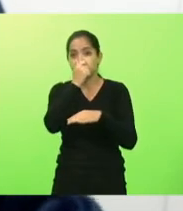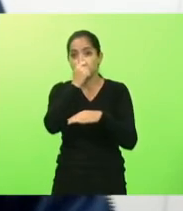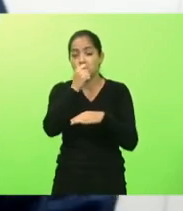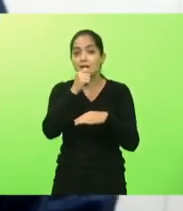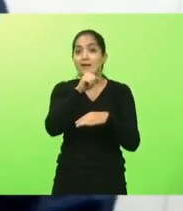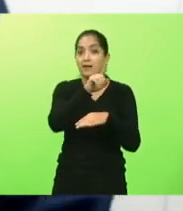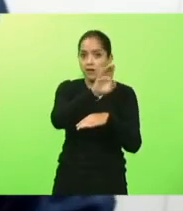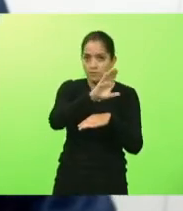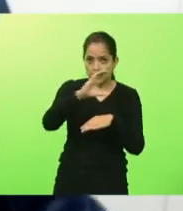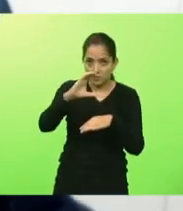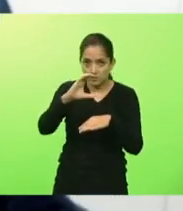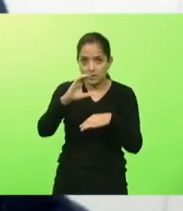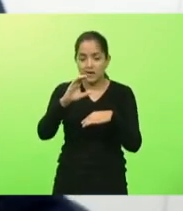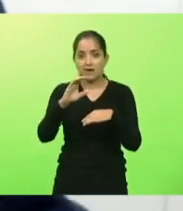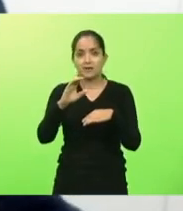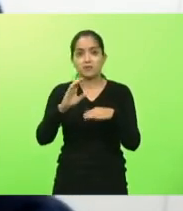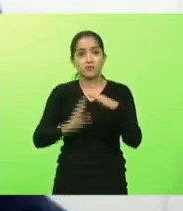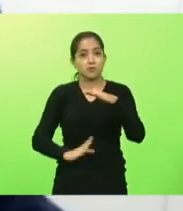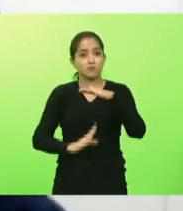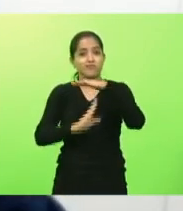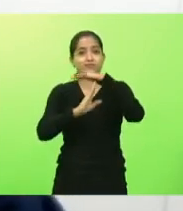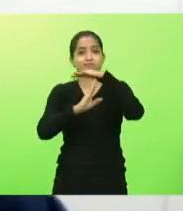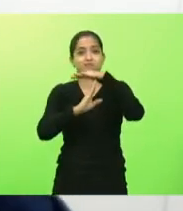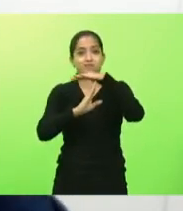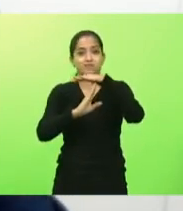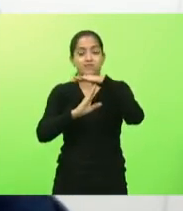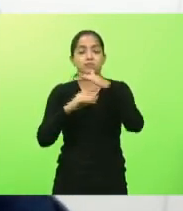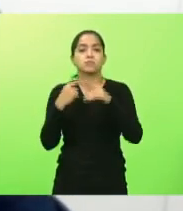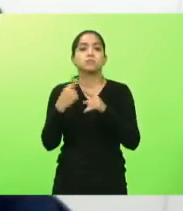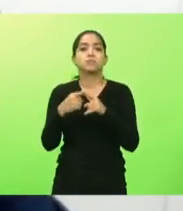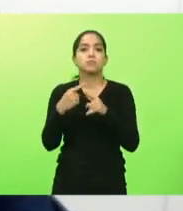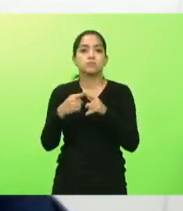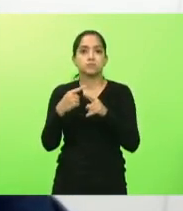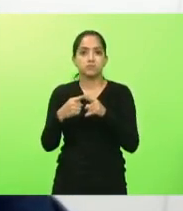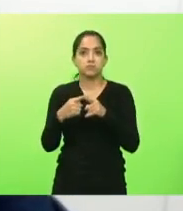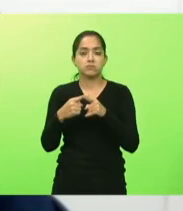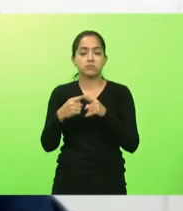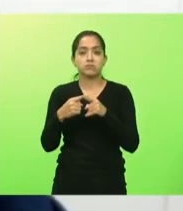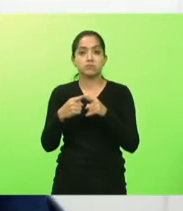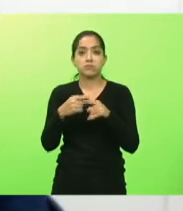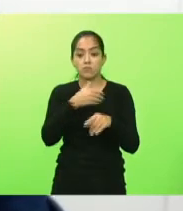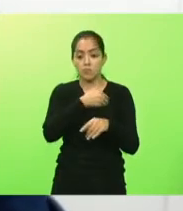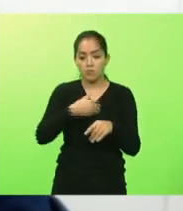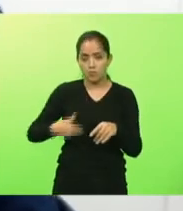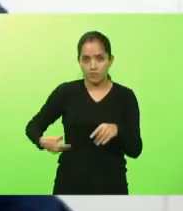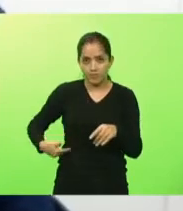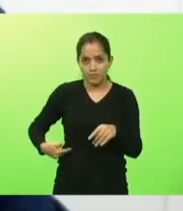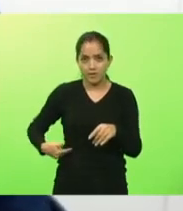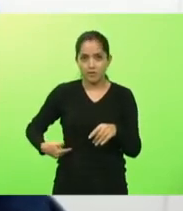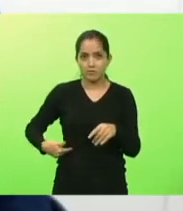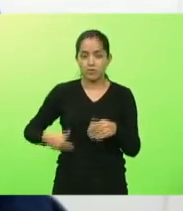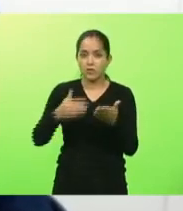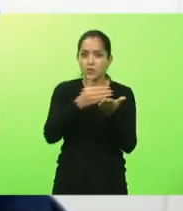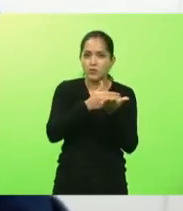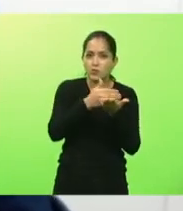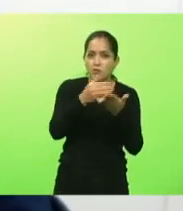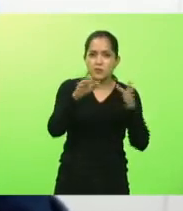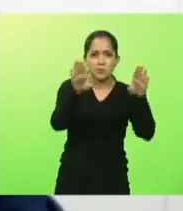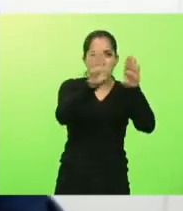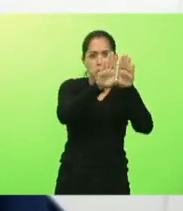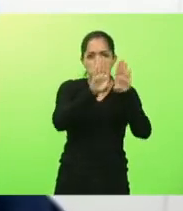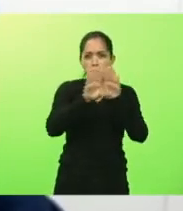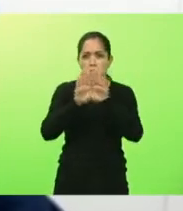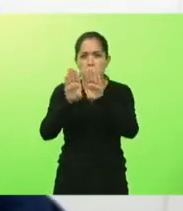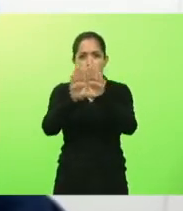Camboriú estão no limite. Por quê? Porque o governo lá no início fechou tudo, como